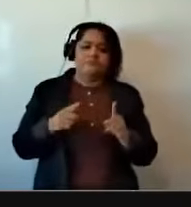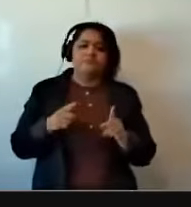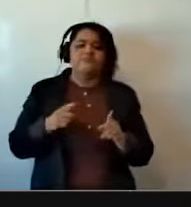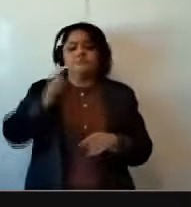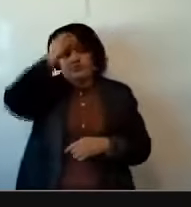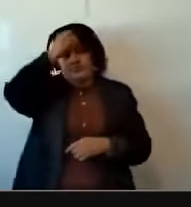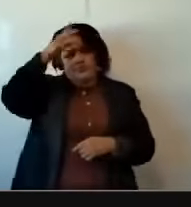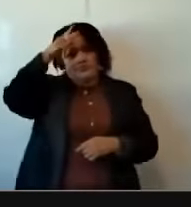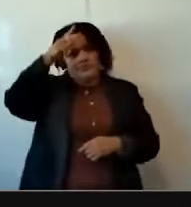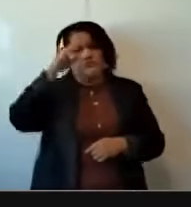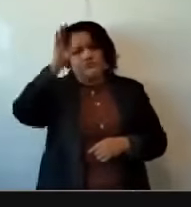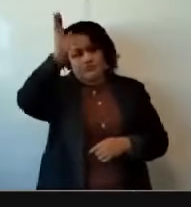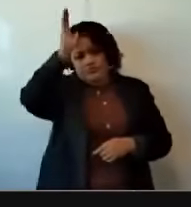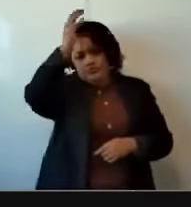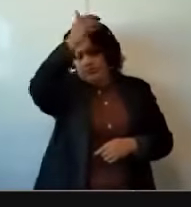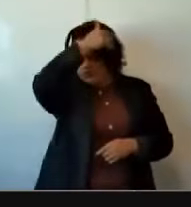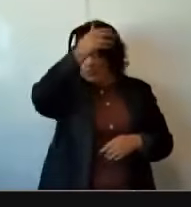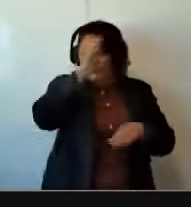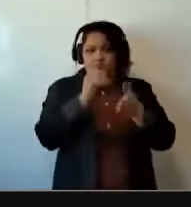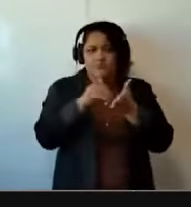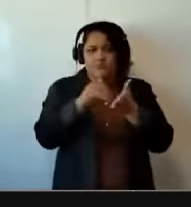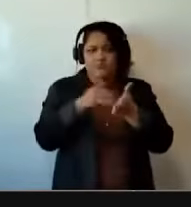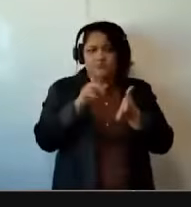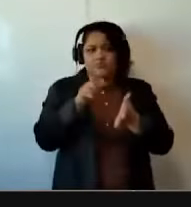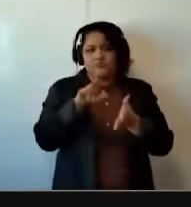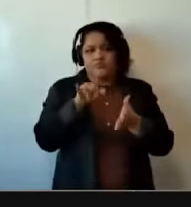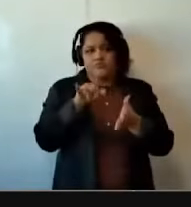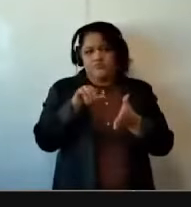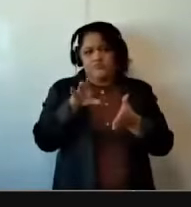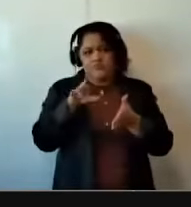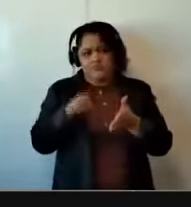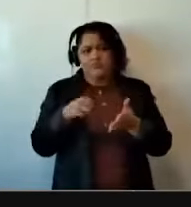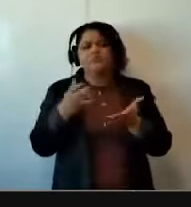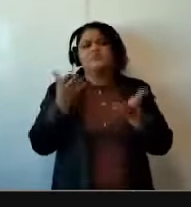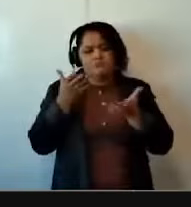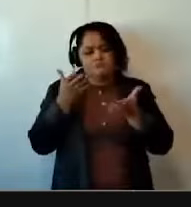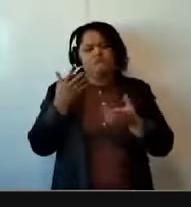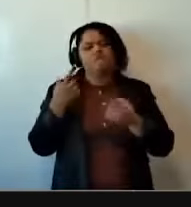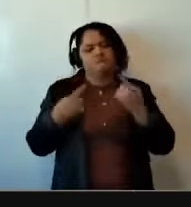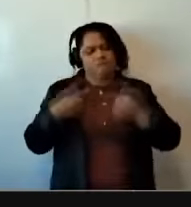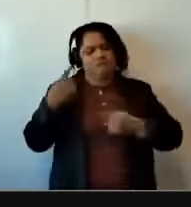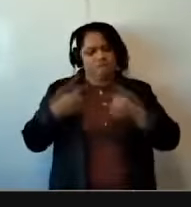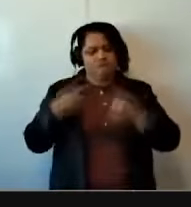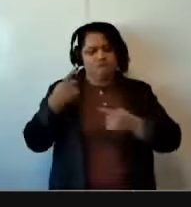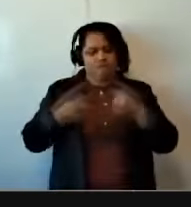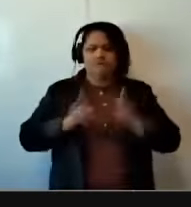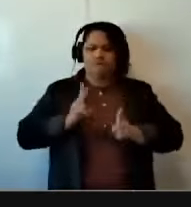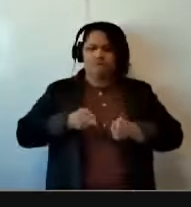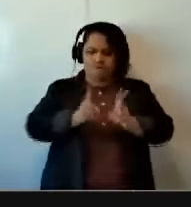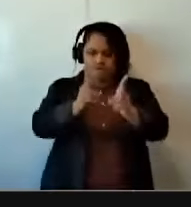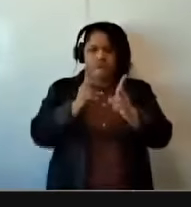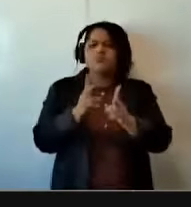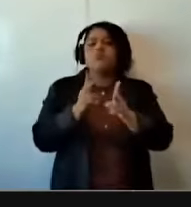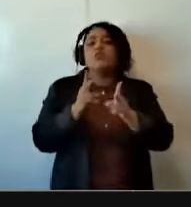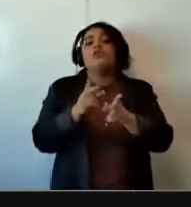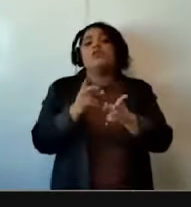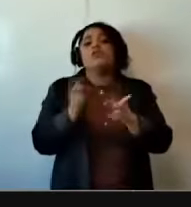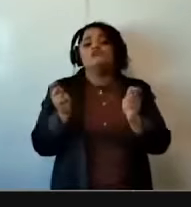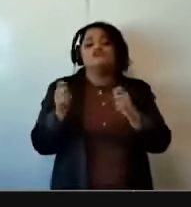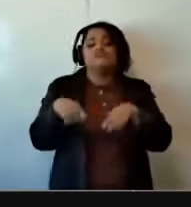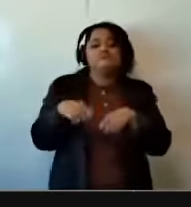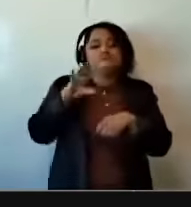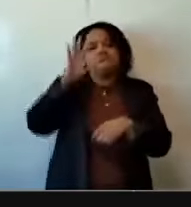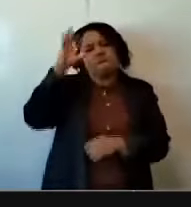sim, dispostos a seguir dialogando esse tema e buscando uma solução que seja viável, factível e possível, para que o município de